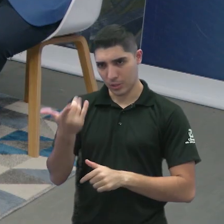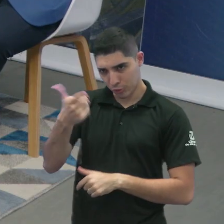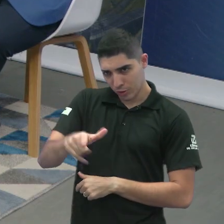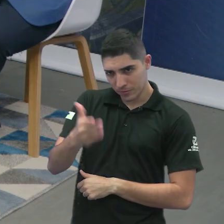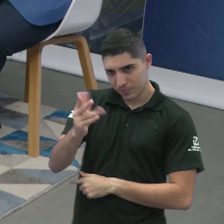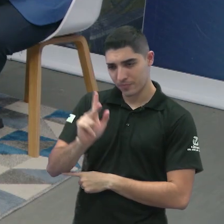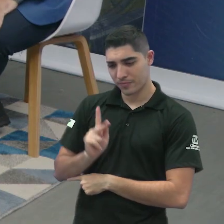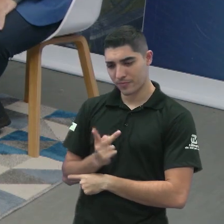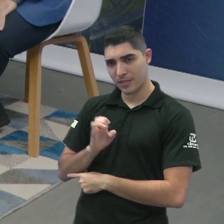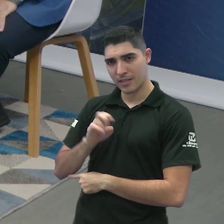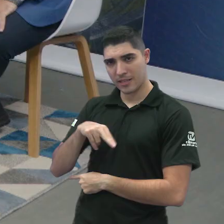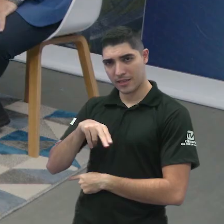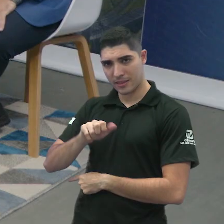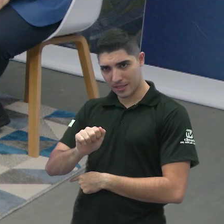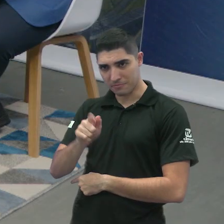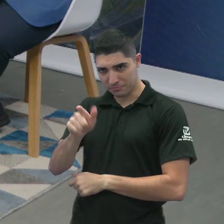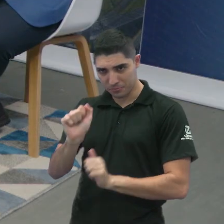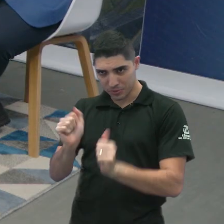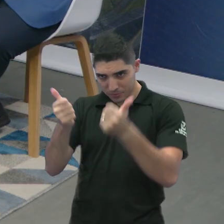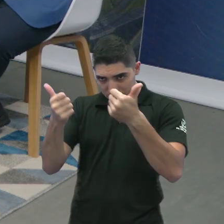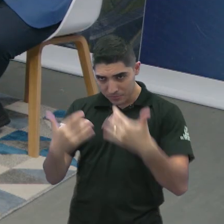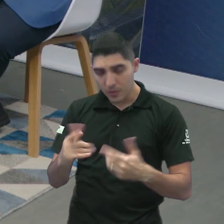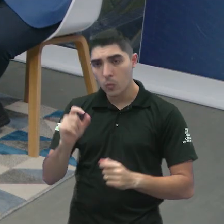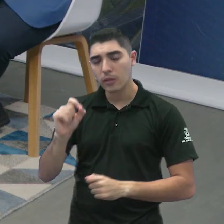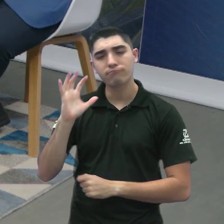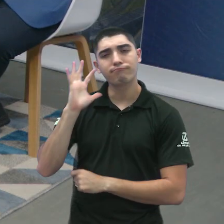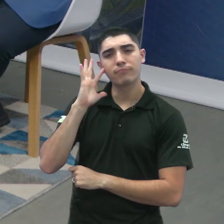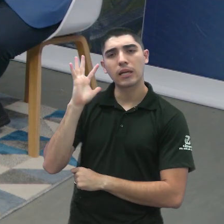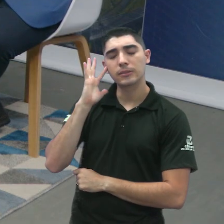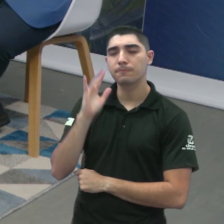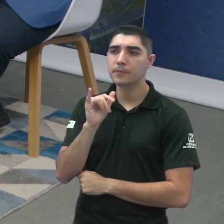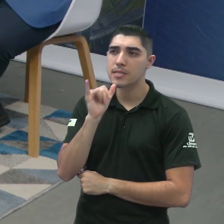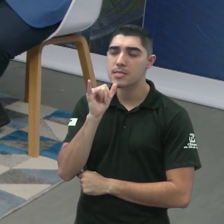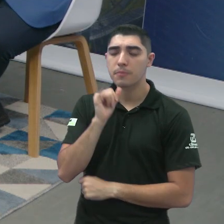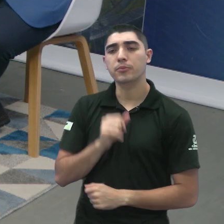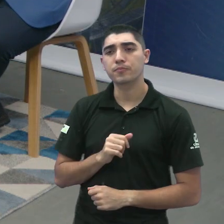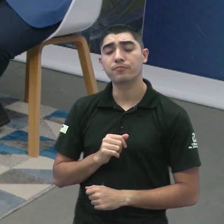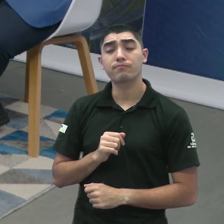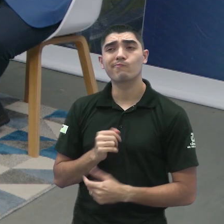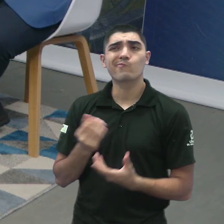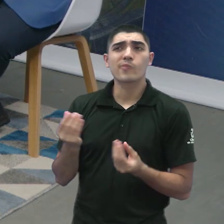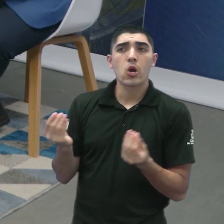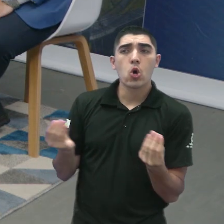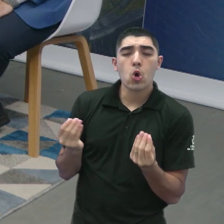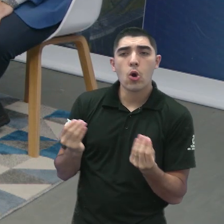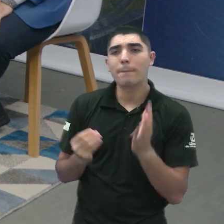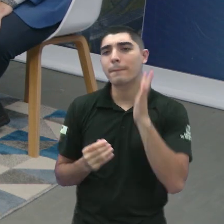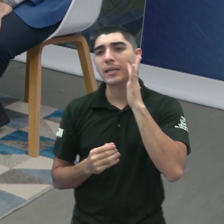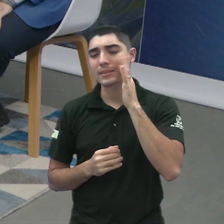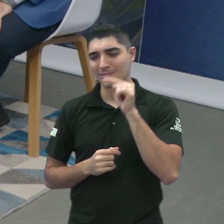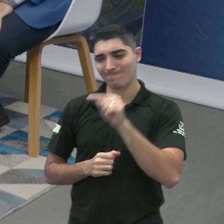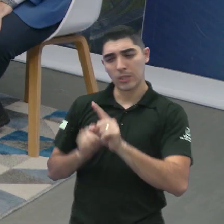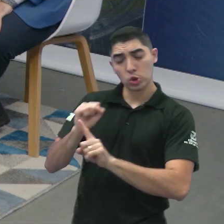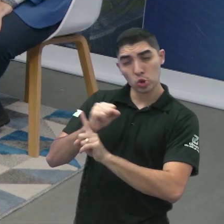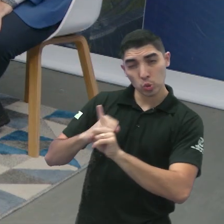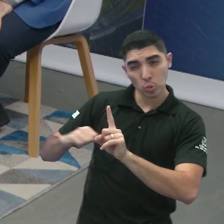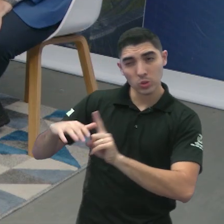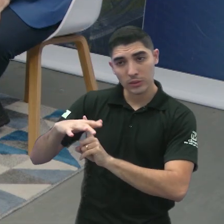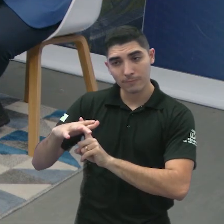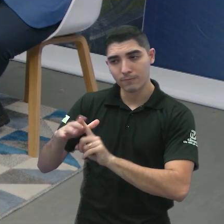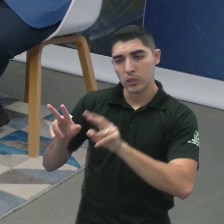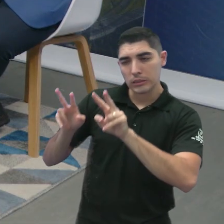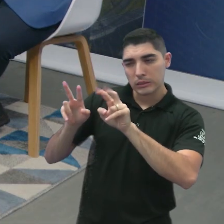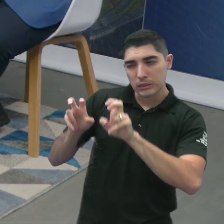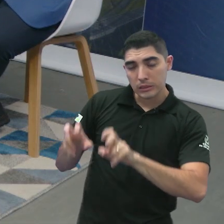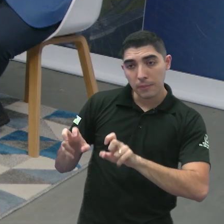eu quero começar novamente pela Helena. Até que ponto, Helena, os fatores sociais podem ser confundidos, né,